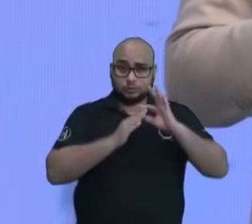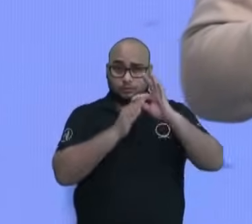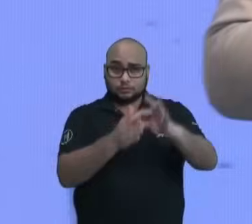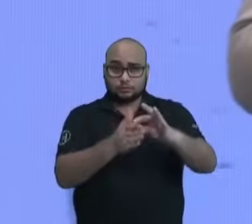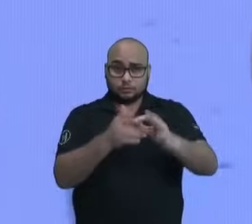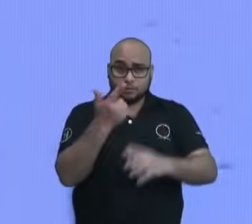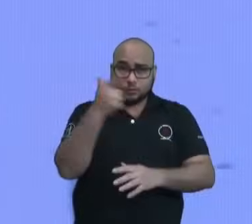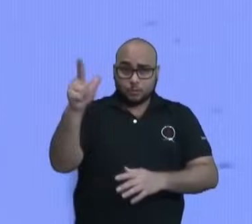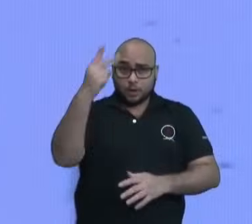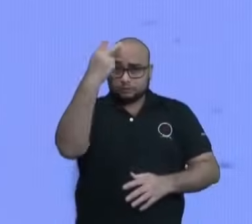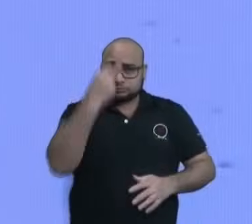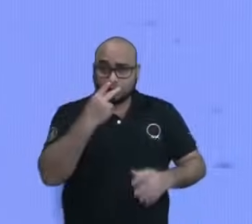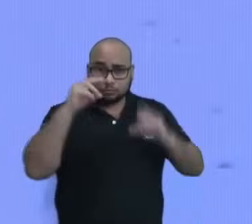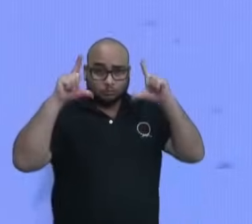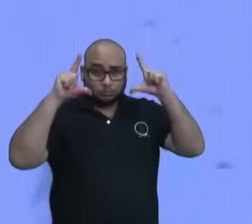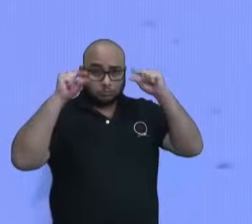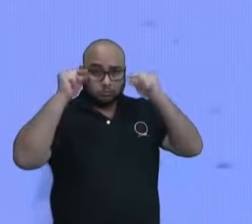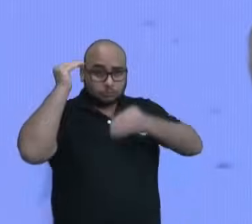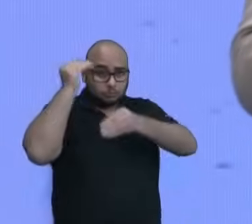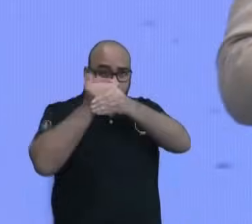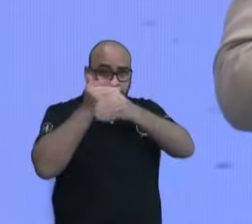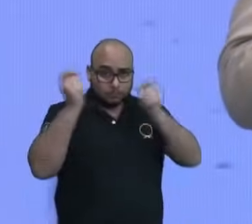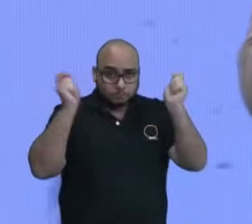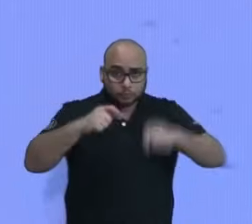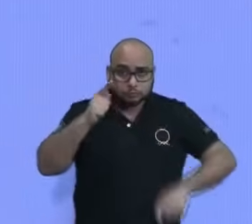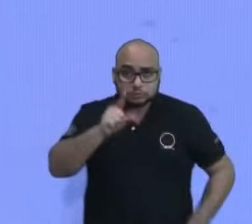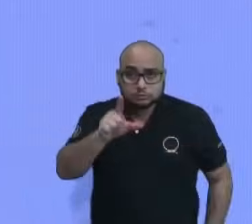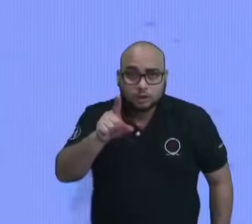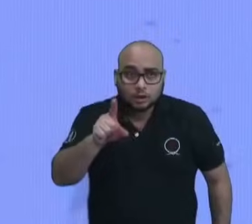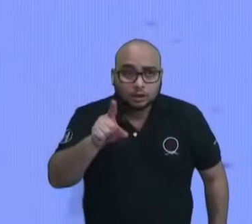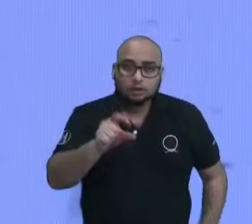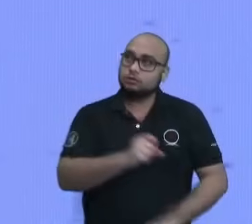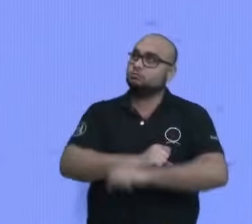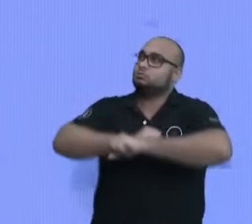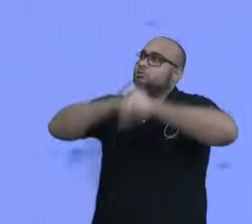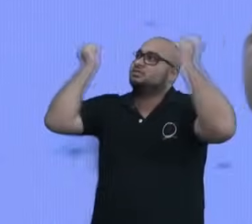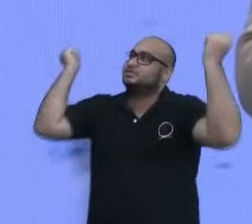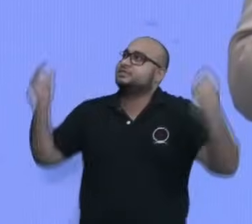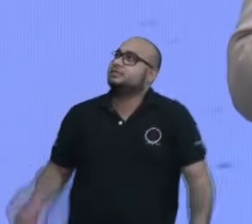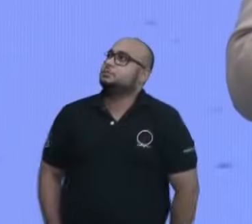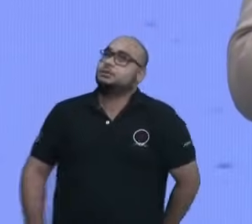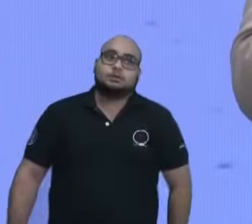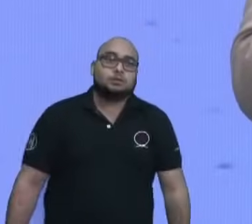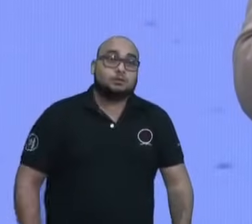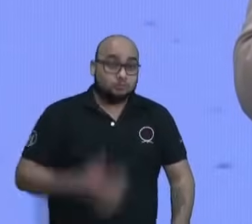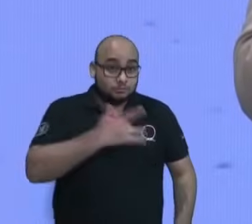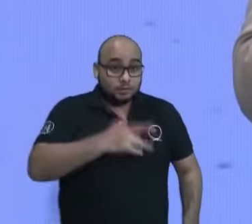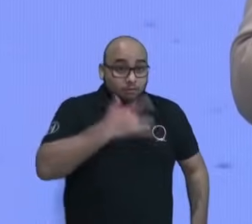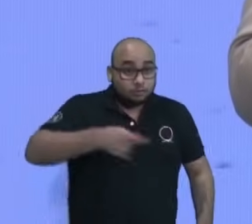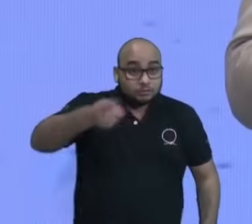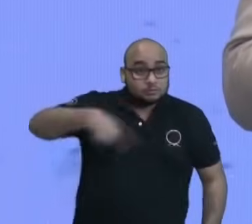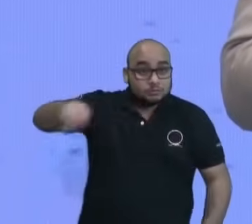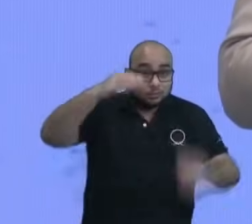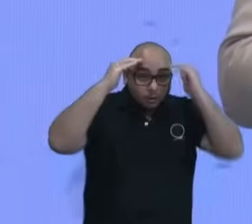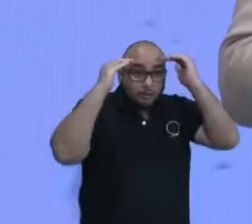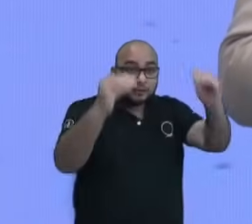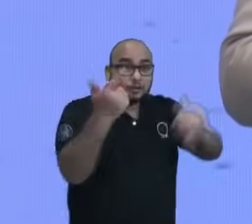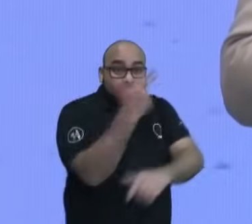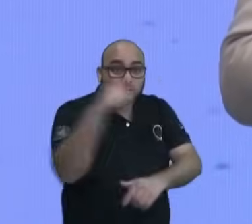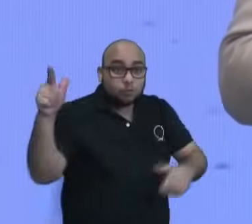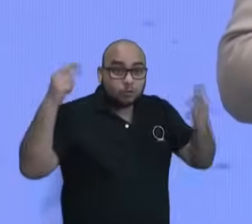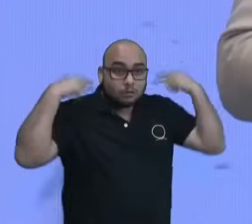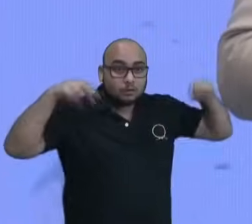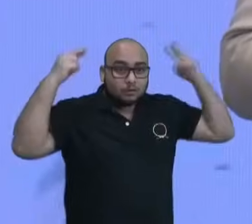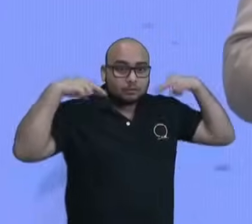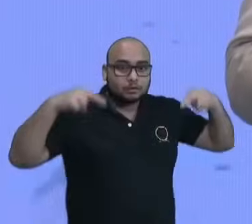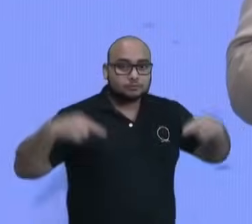você tá sendo guiado por ovelha em questões doutrinárias tô com pena de você tô com pena de você segundo observação que eu